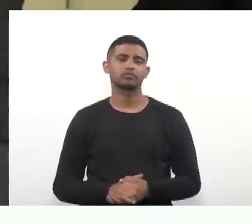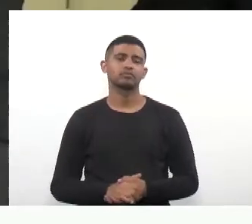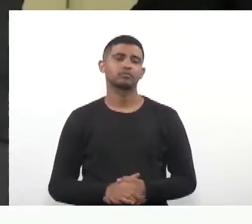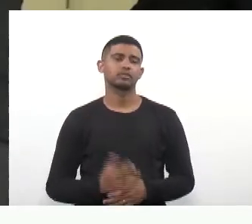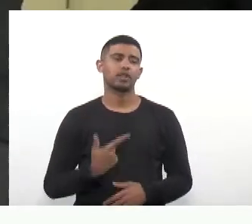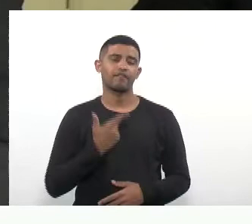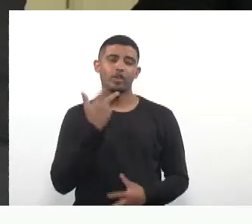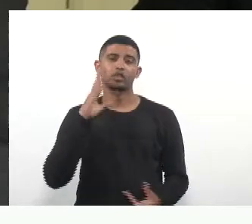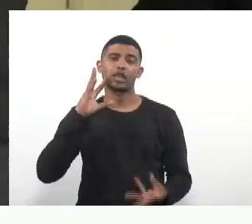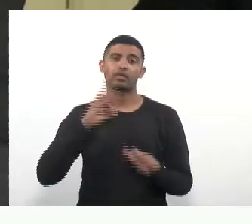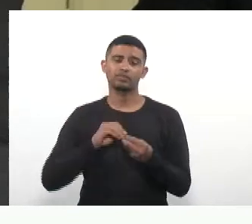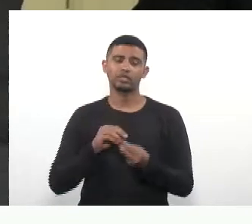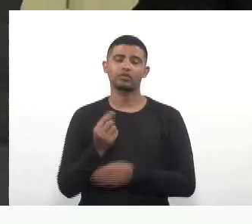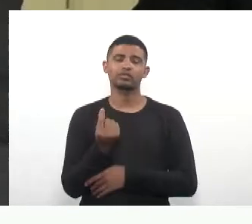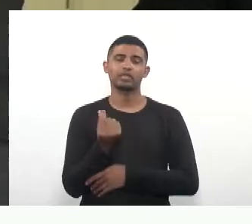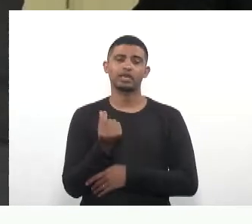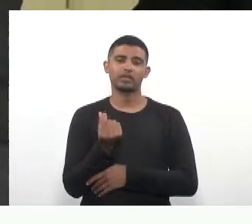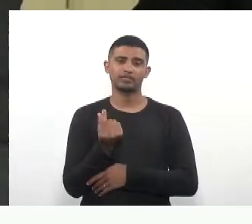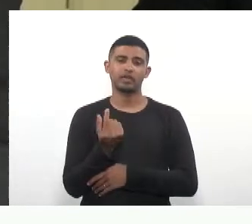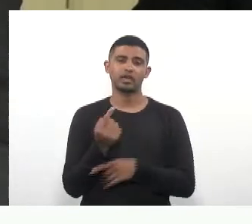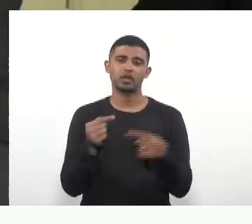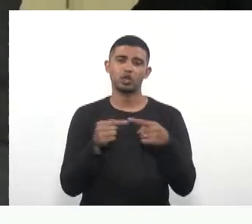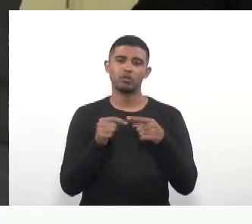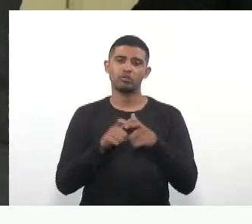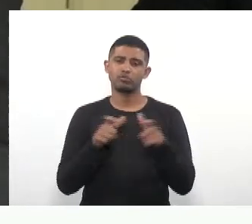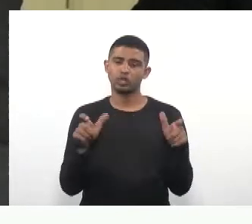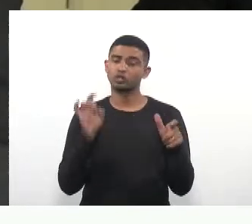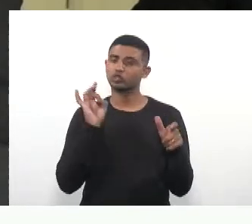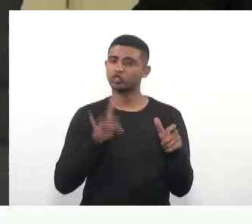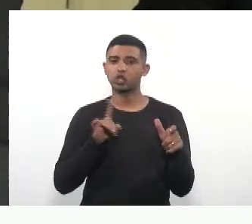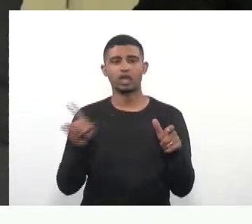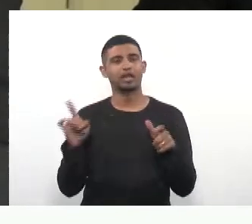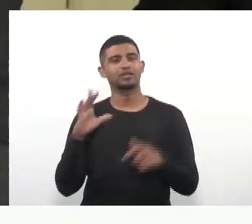revisão tarifária, em sentido mais amplo, só a SEDAI.